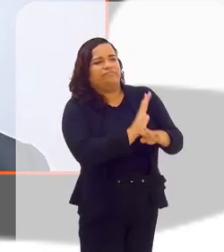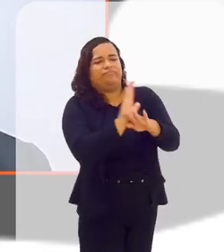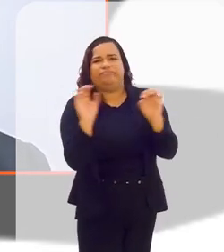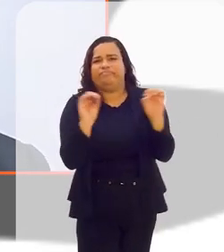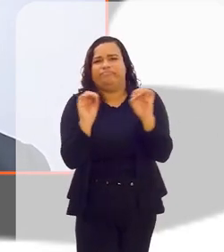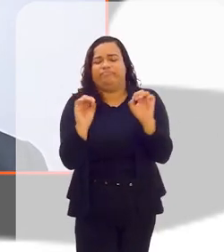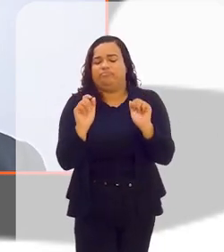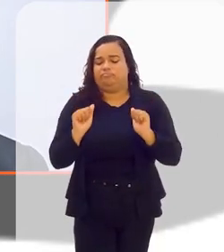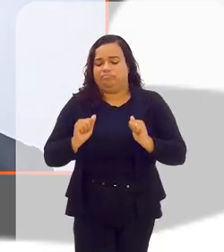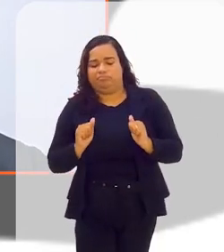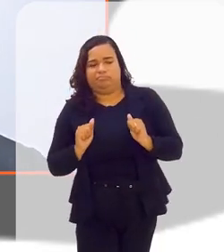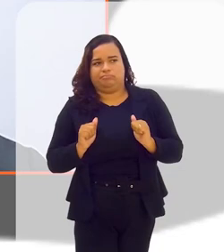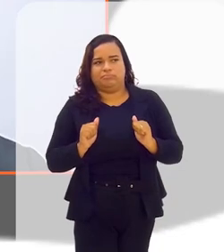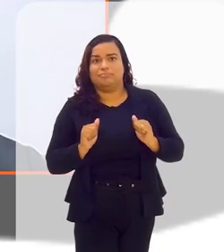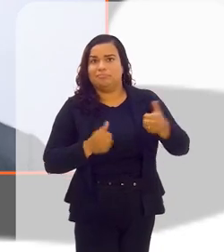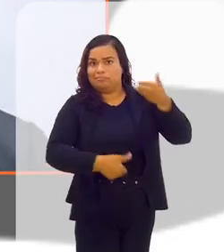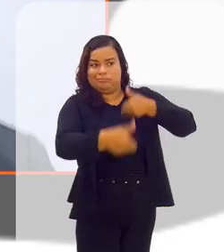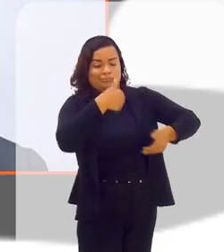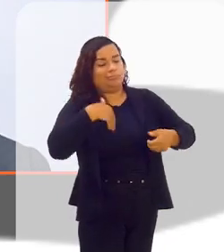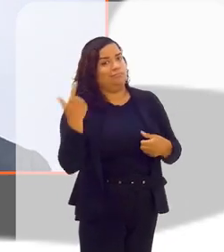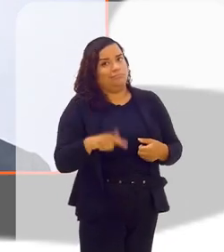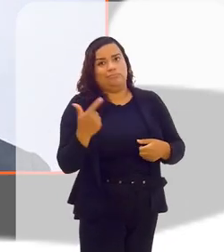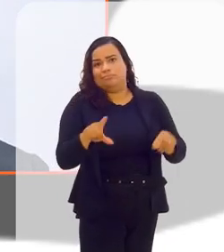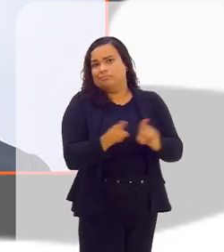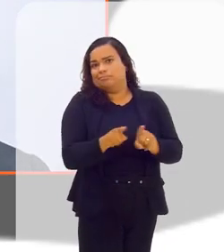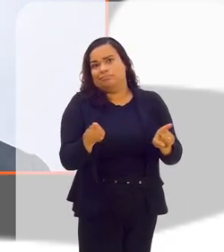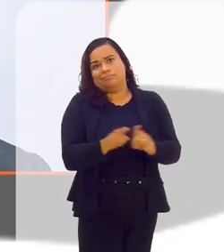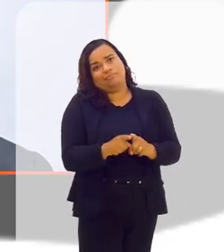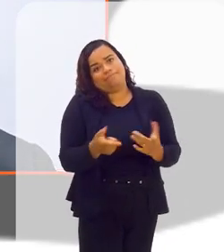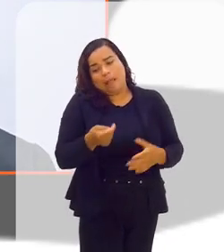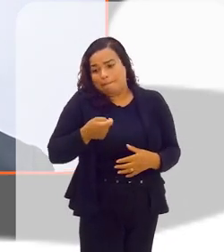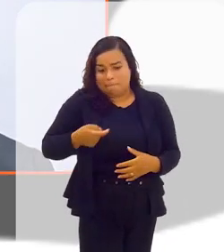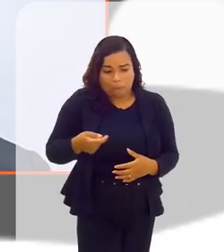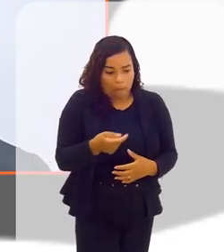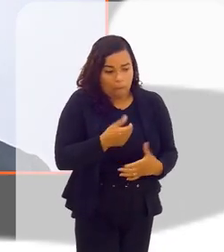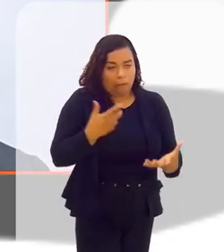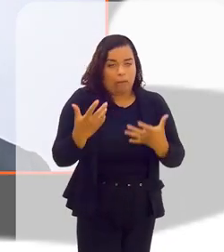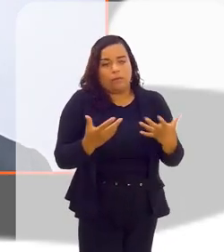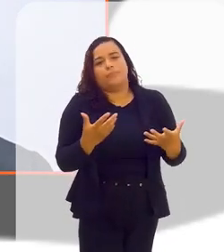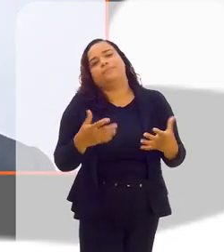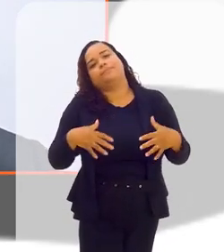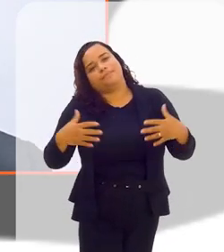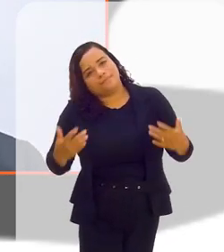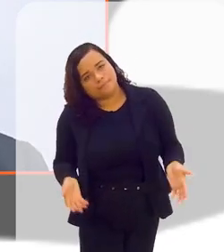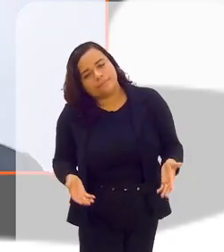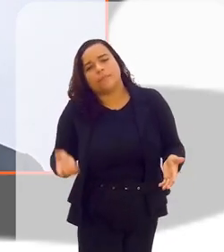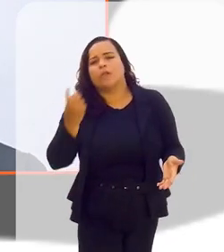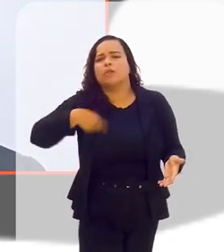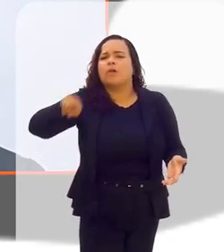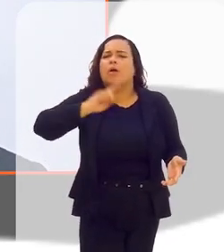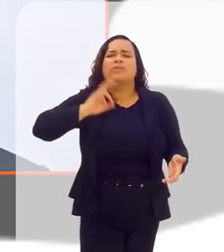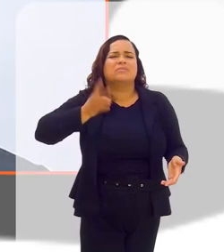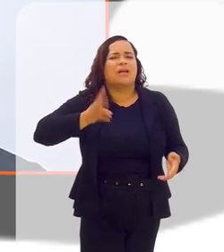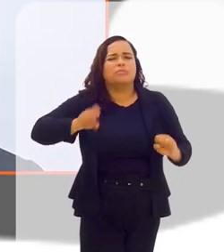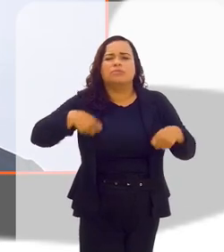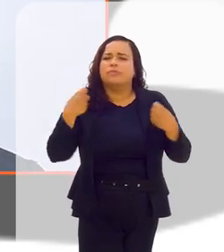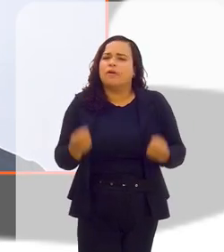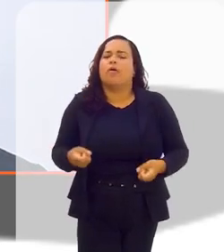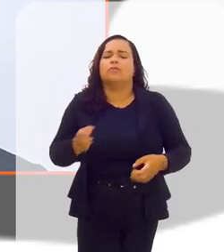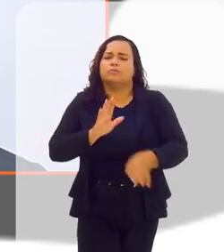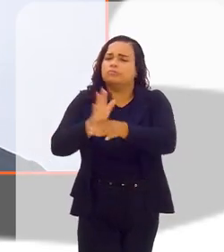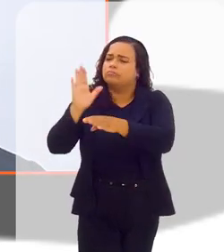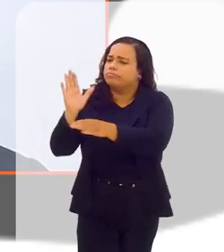acaba não fazendo dessa forma, acaba ficando com pouco. Então, a gente sempre procurou essa hospitalidade,